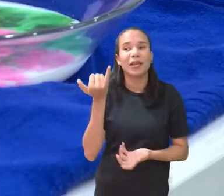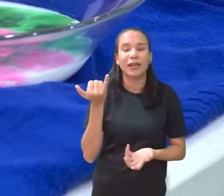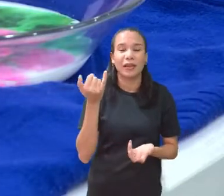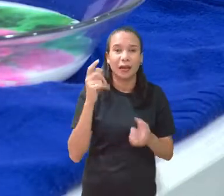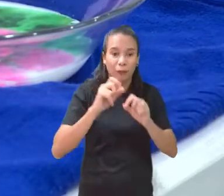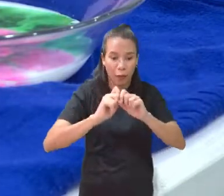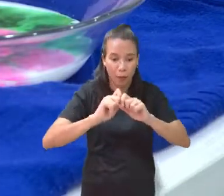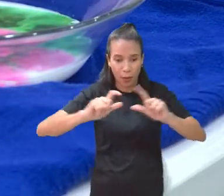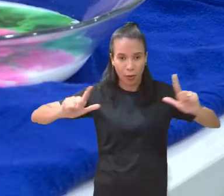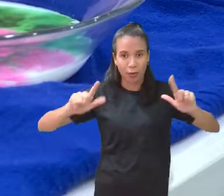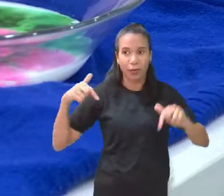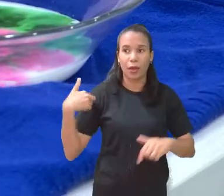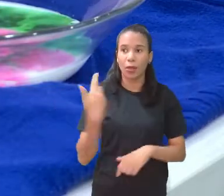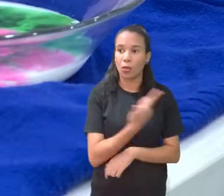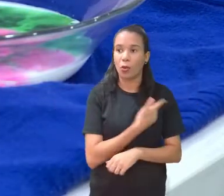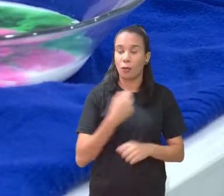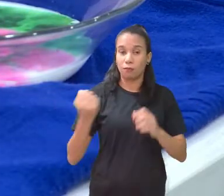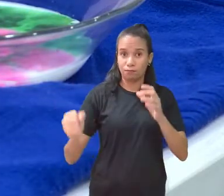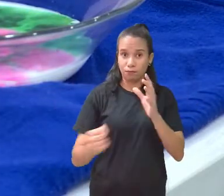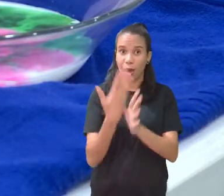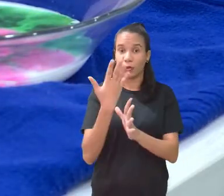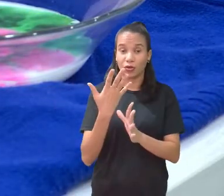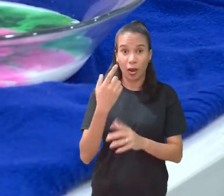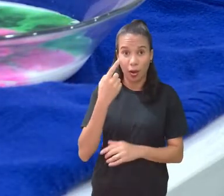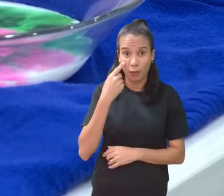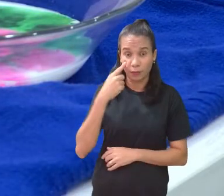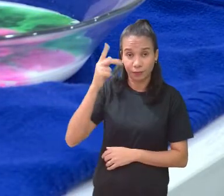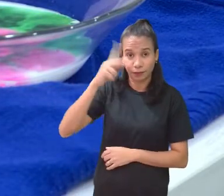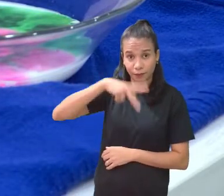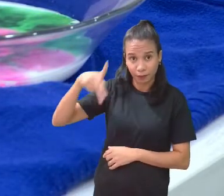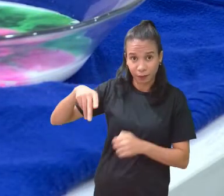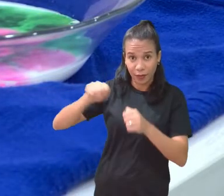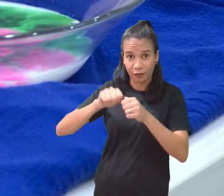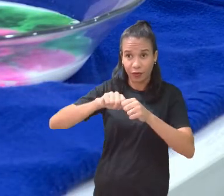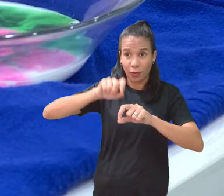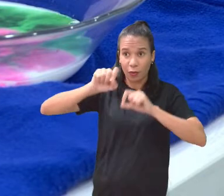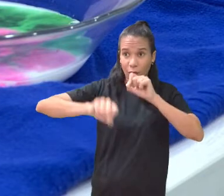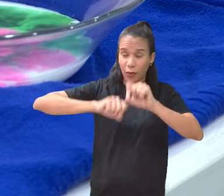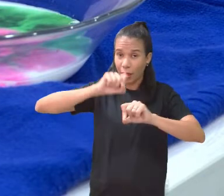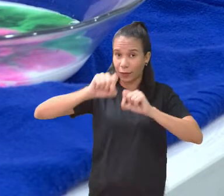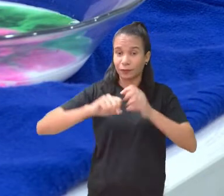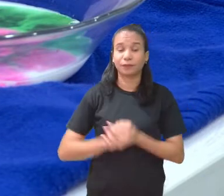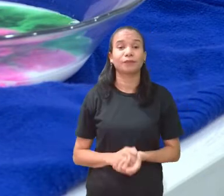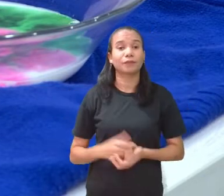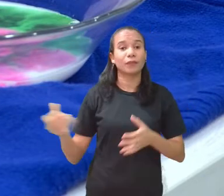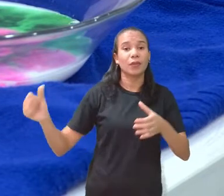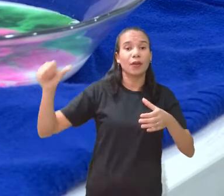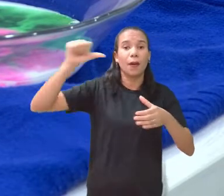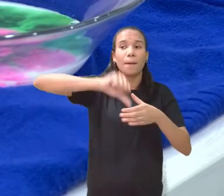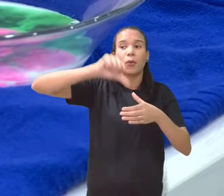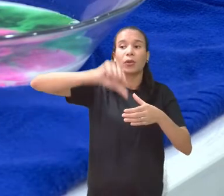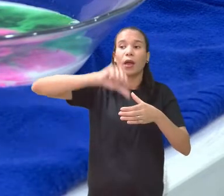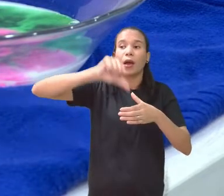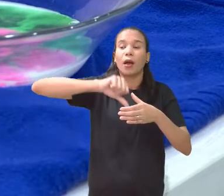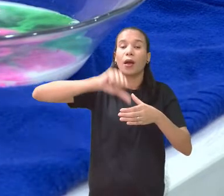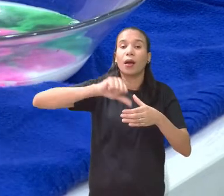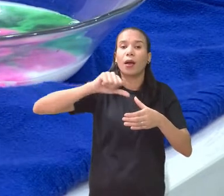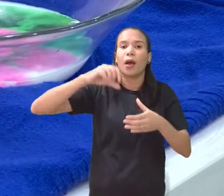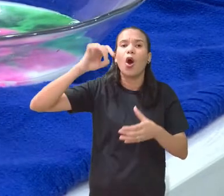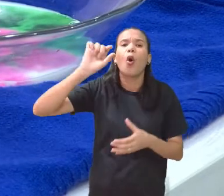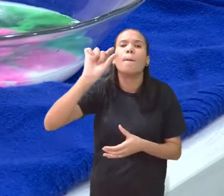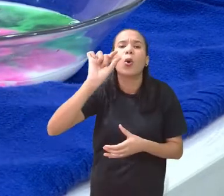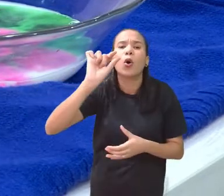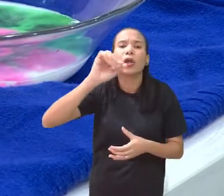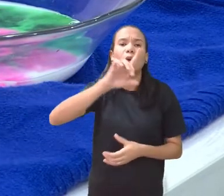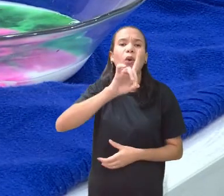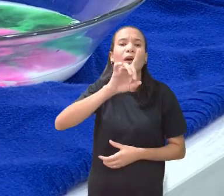na tela pra gente fazer uma mágica aqui. O que é que a prof vai fazer? A prof vai lançar aqui umas